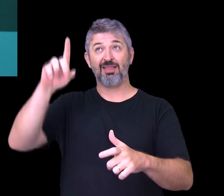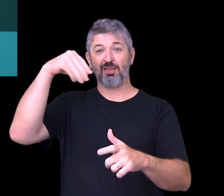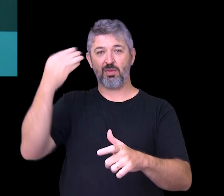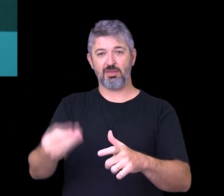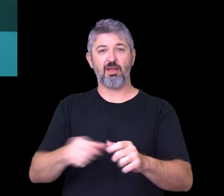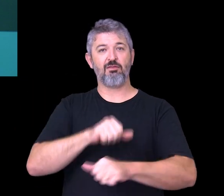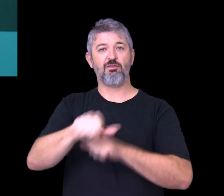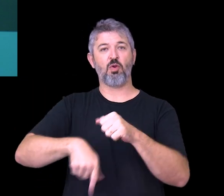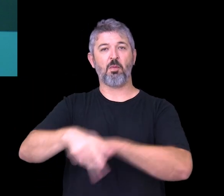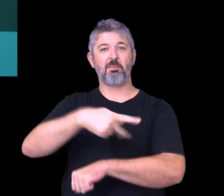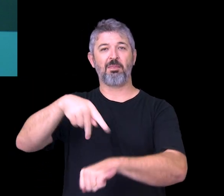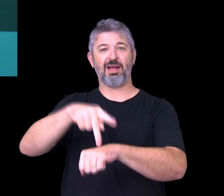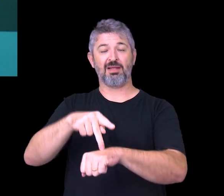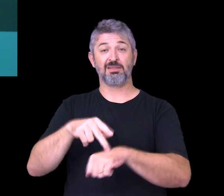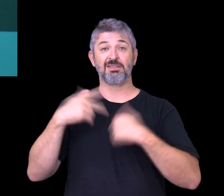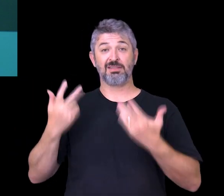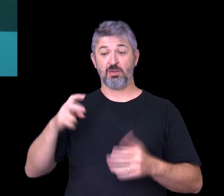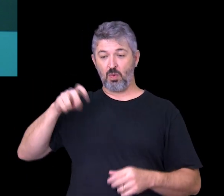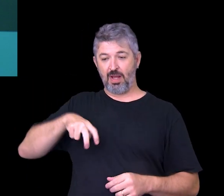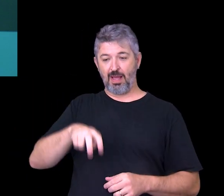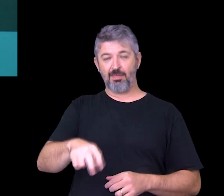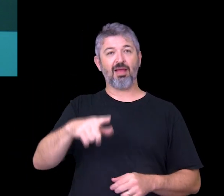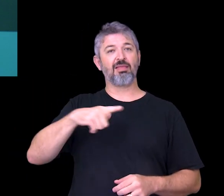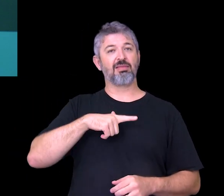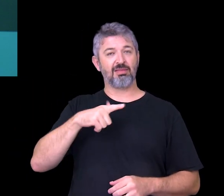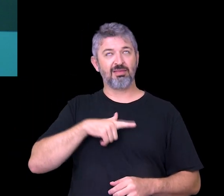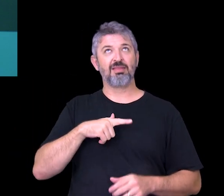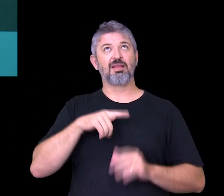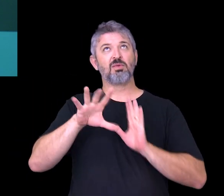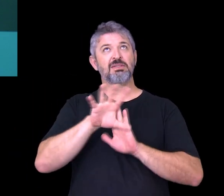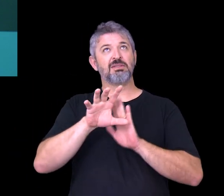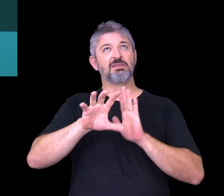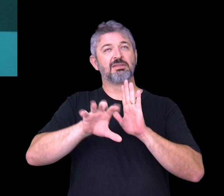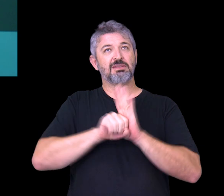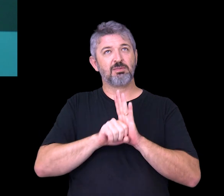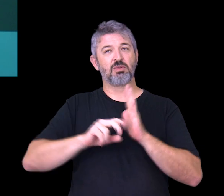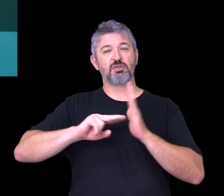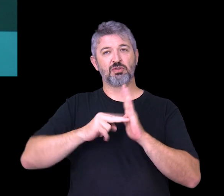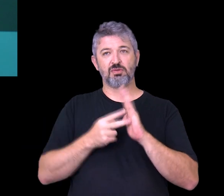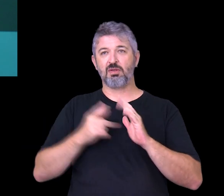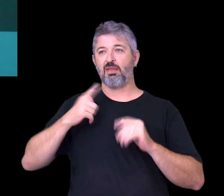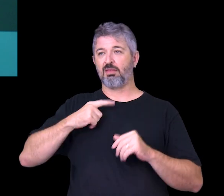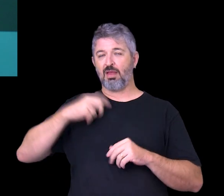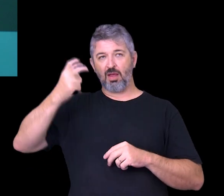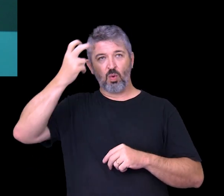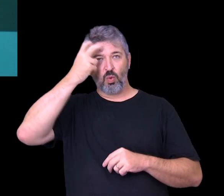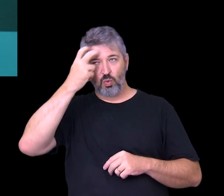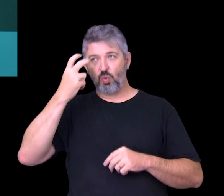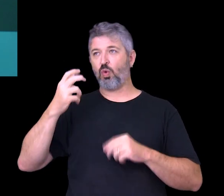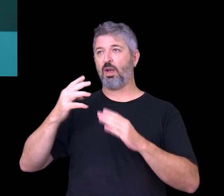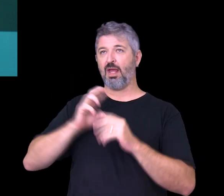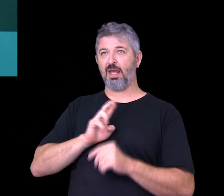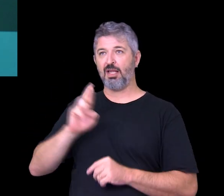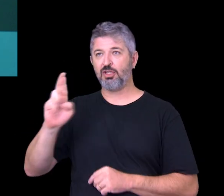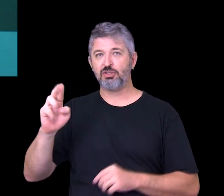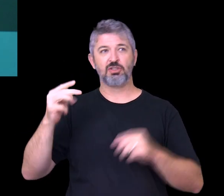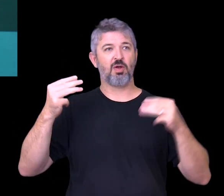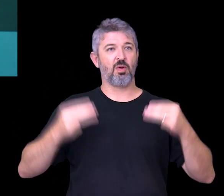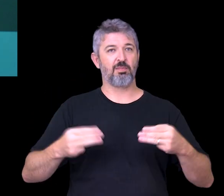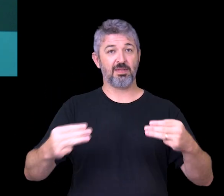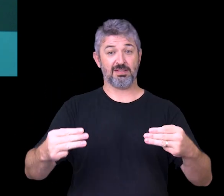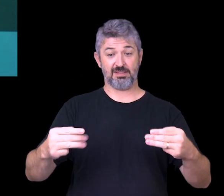essa caminhada tem esse sentido. A gente passa pela cultura, passa pela igreja, passa pelos ministérios, que são